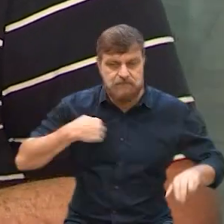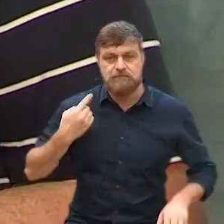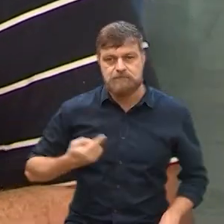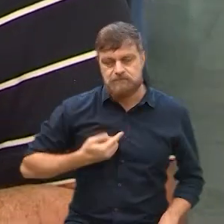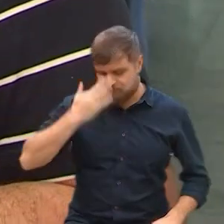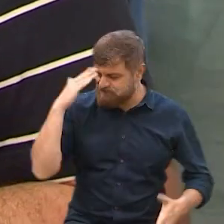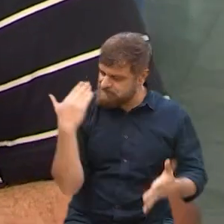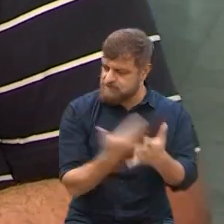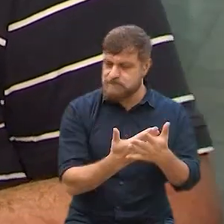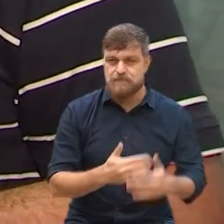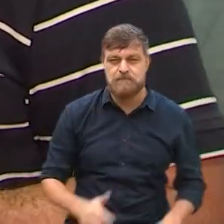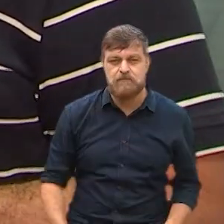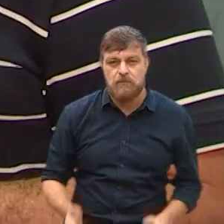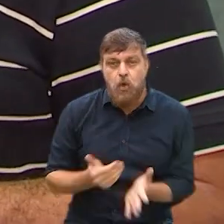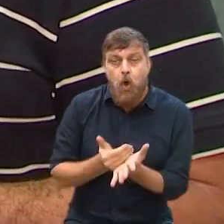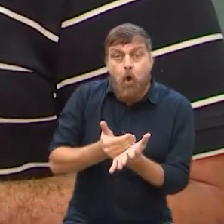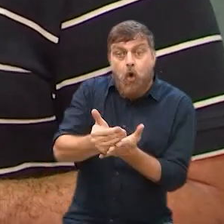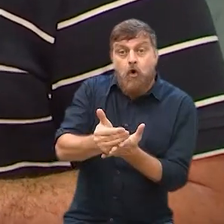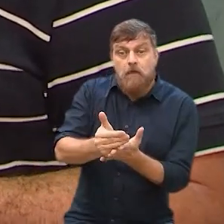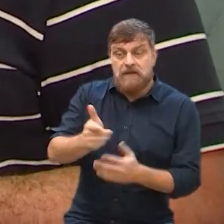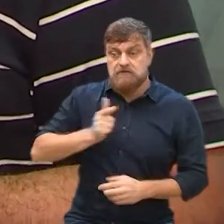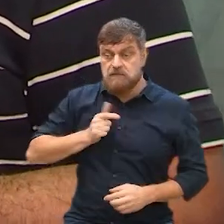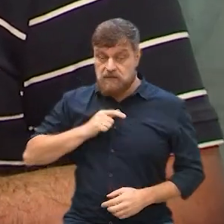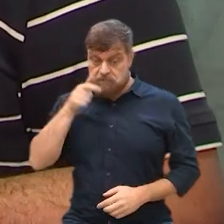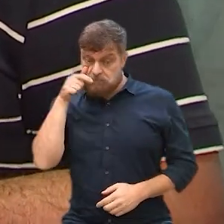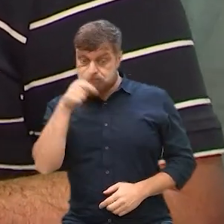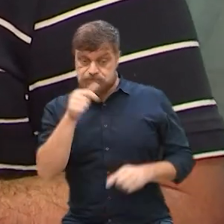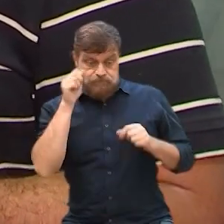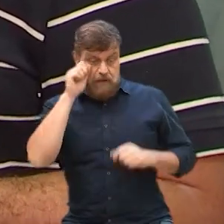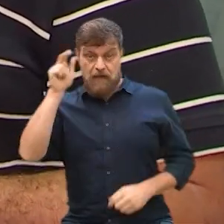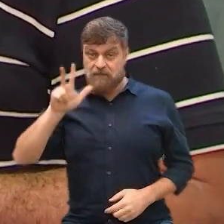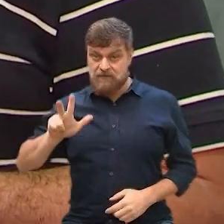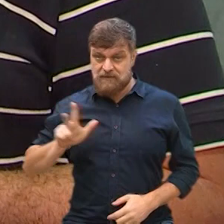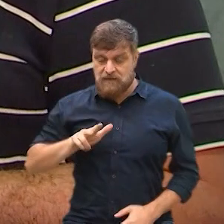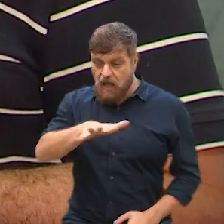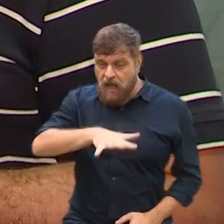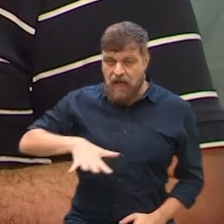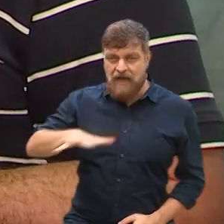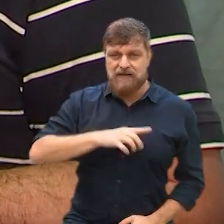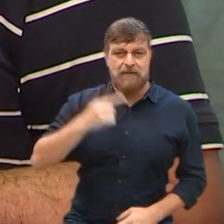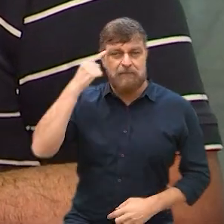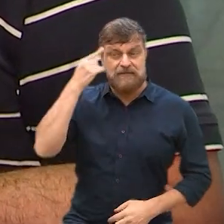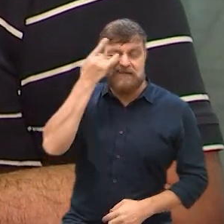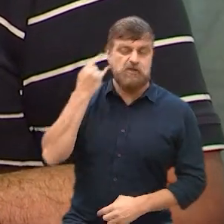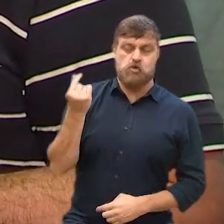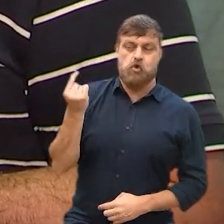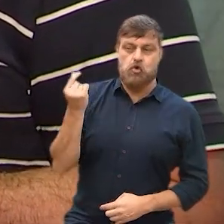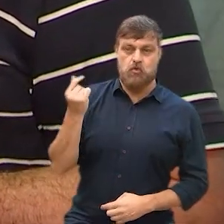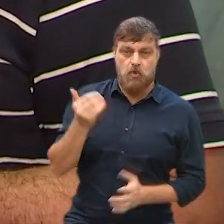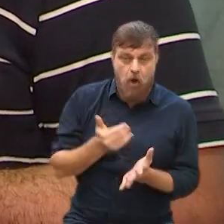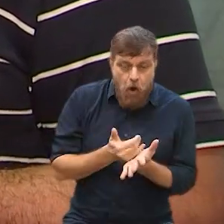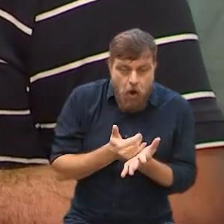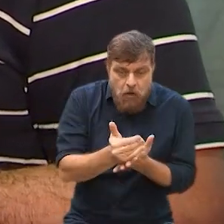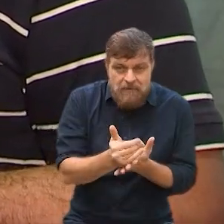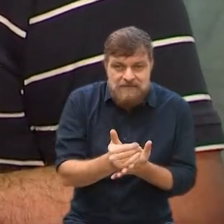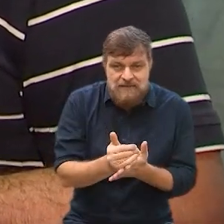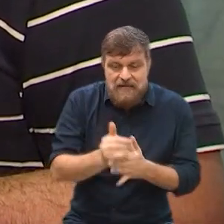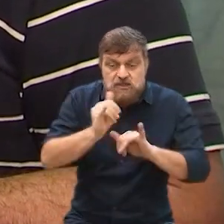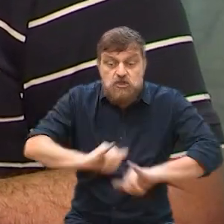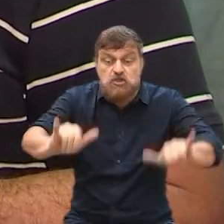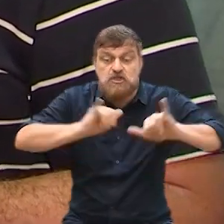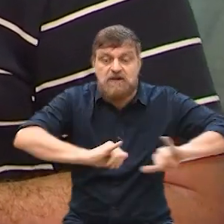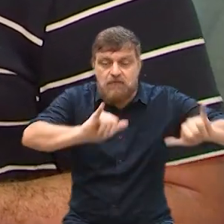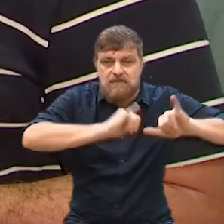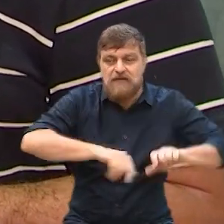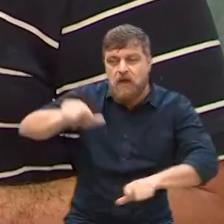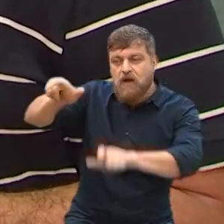nisso. Esse nicho de mercado que está mais atento a essa questão menos comercial e mais, digamos que